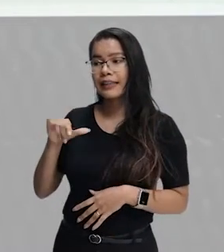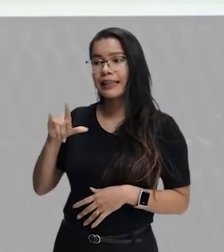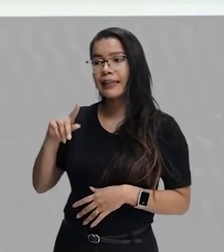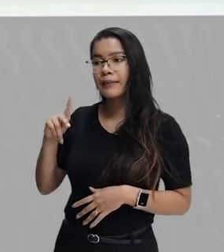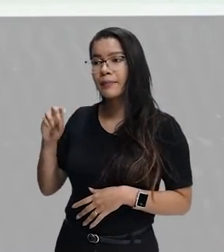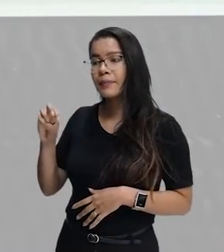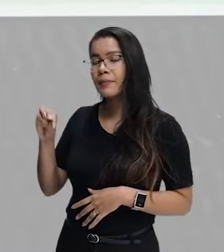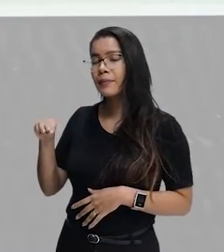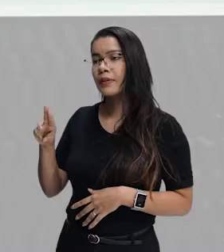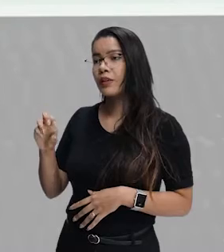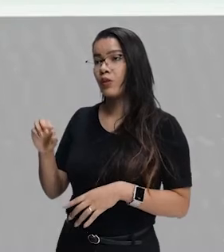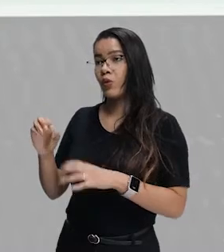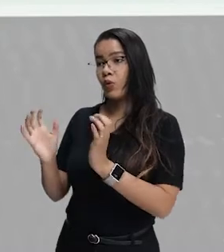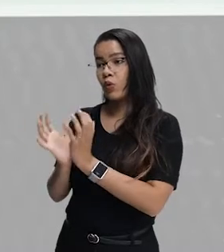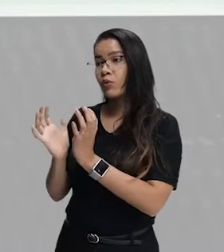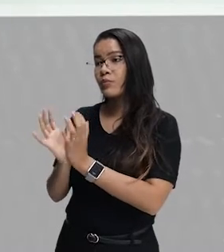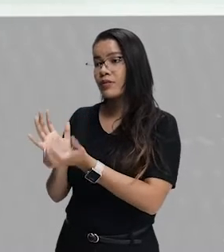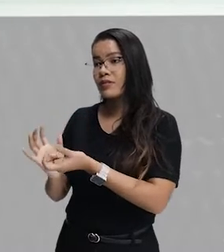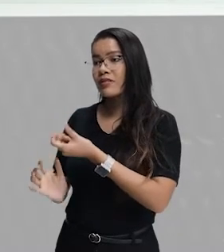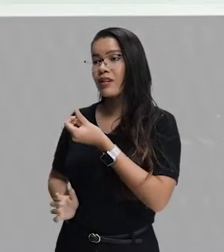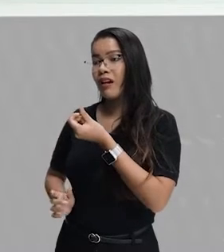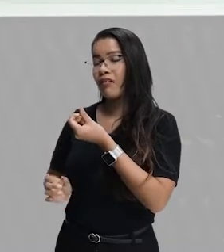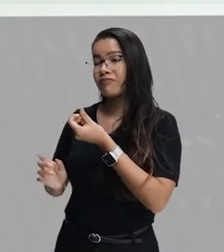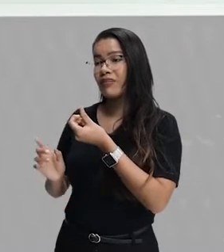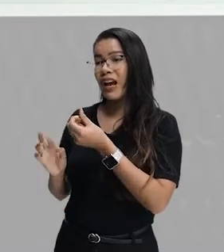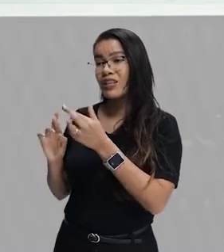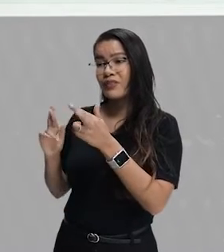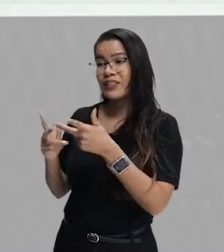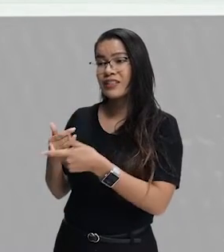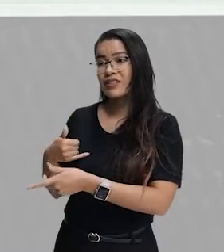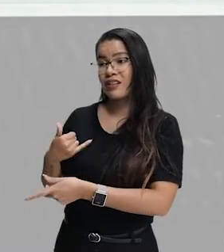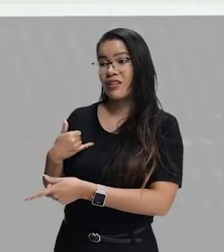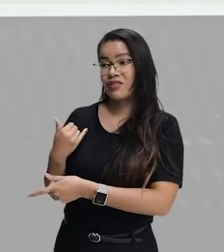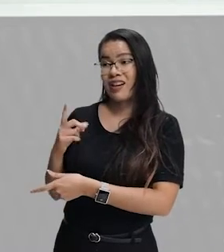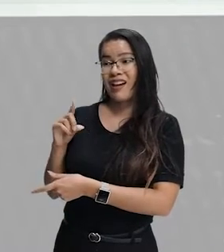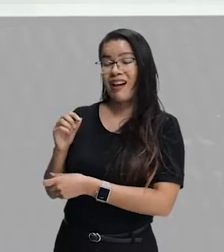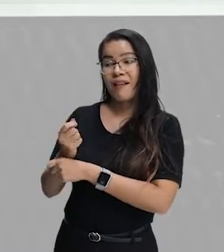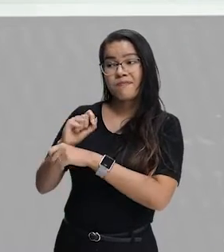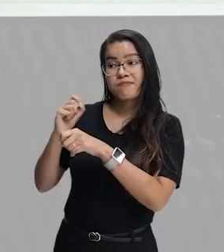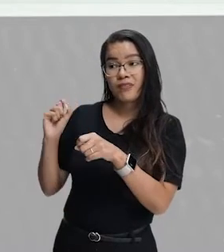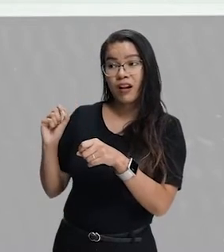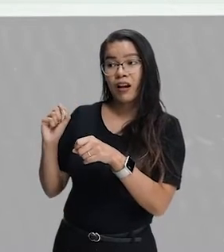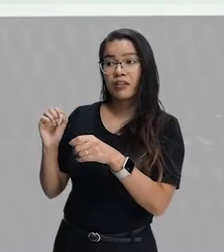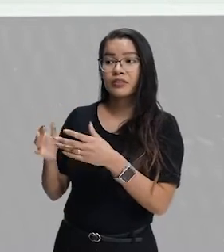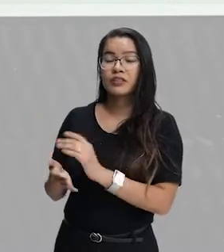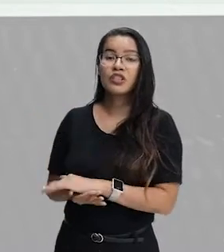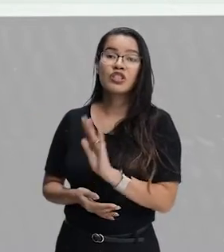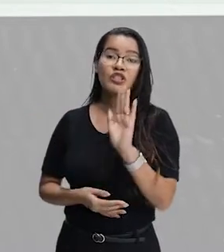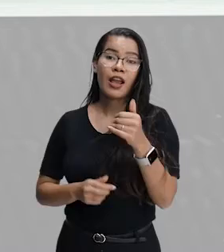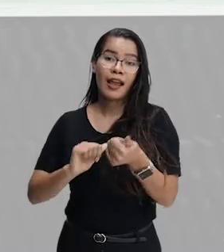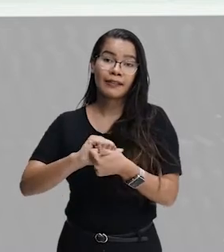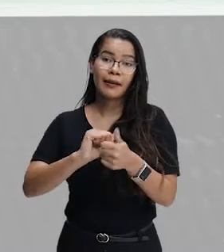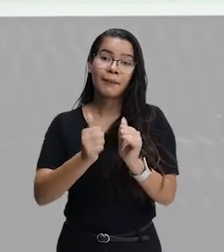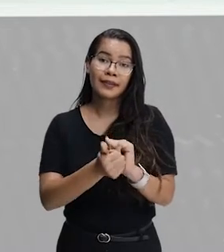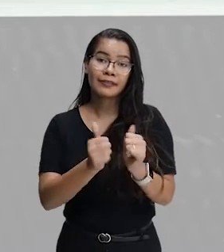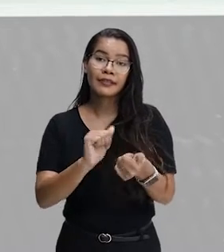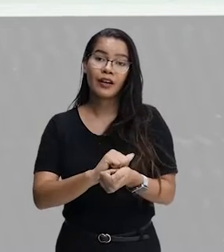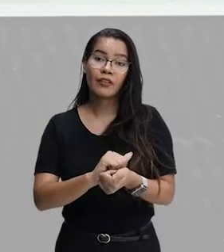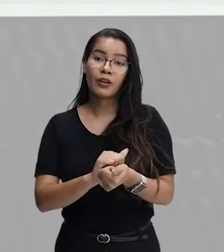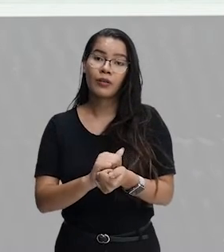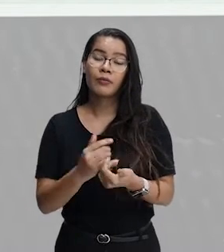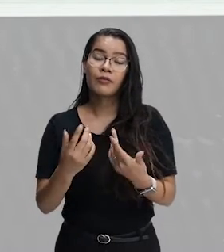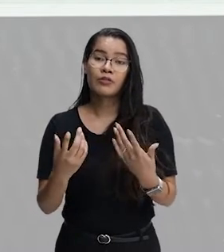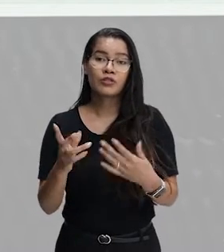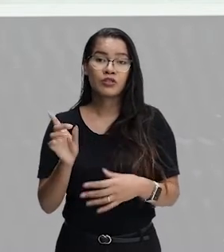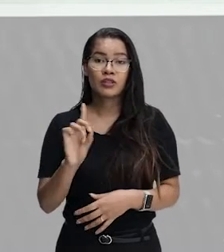desvio padrão é alto. A Guilherme já ia adequar. Ele já não poderia marcar a mesma atividade que ele fez para o